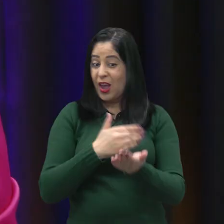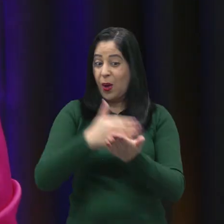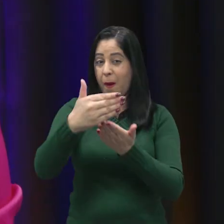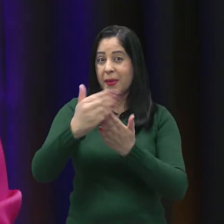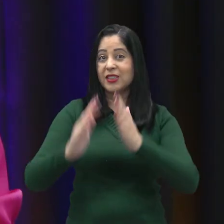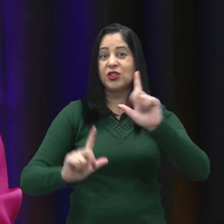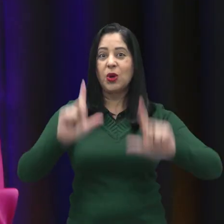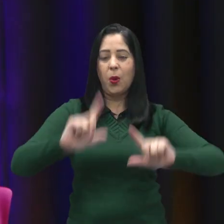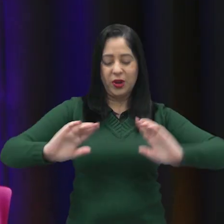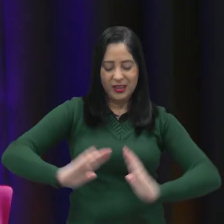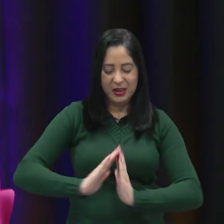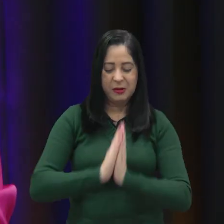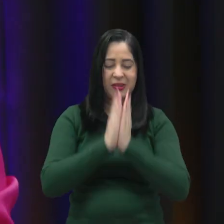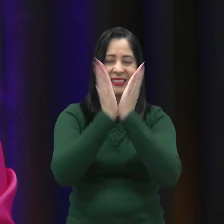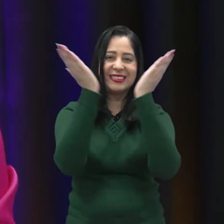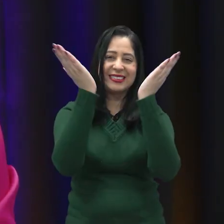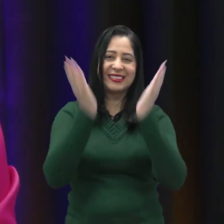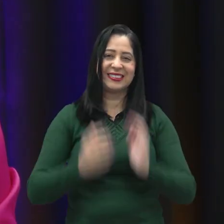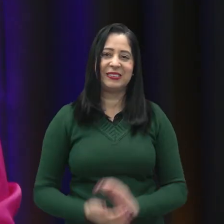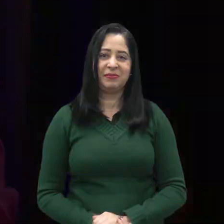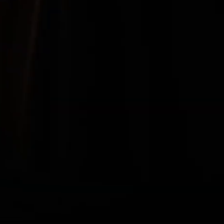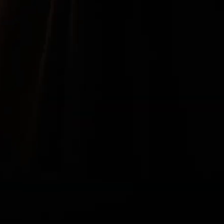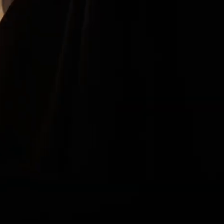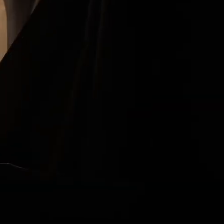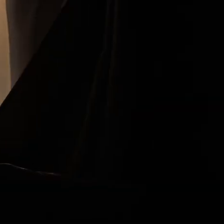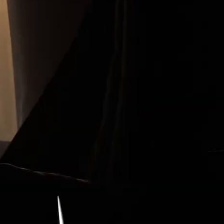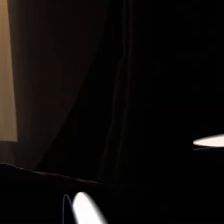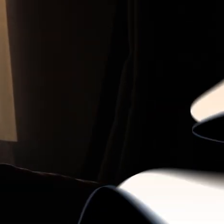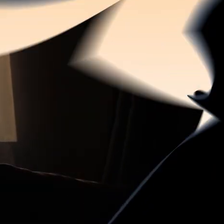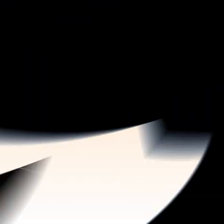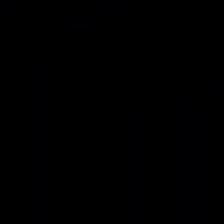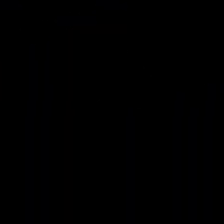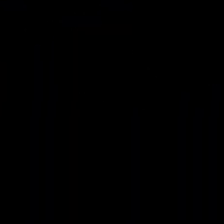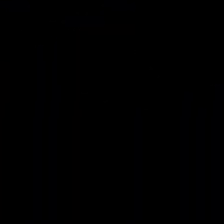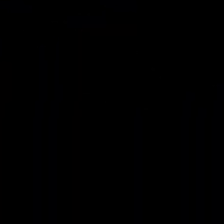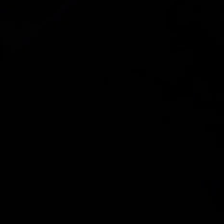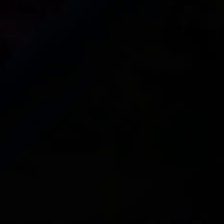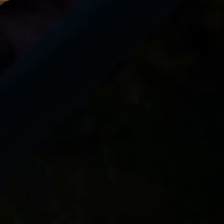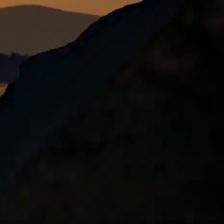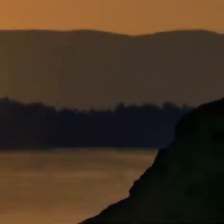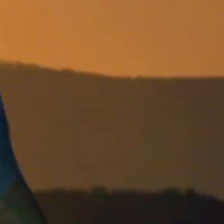mesmo, gente? Então vamos nessa que o programa Inspiração começa agora.